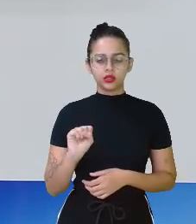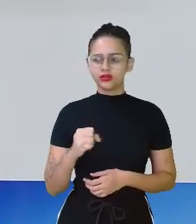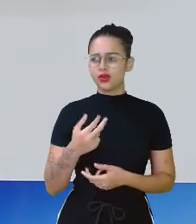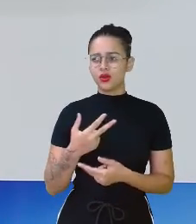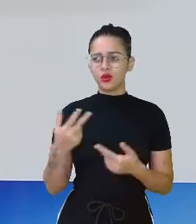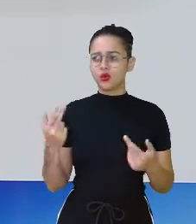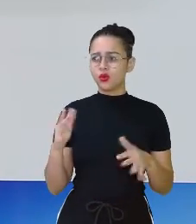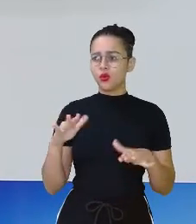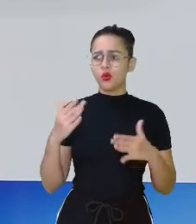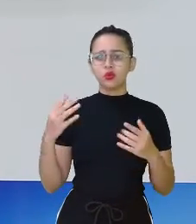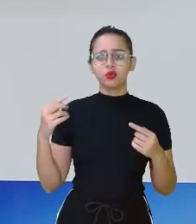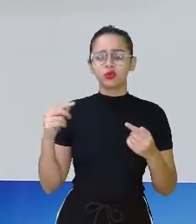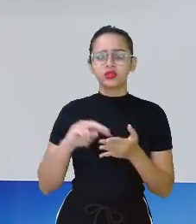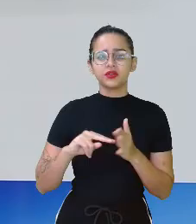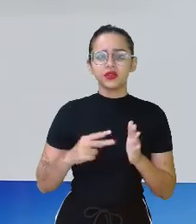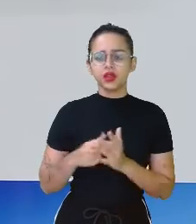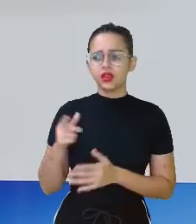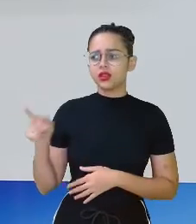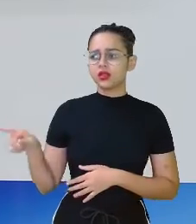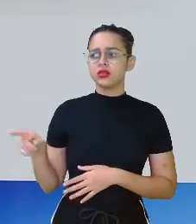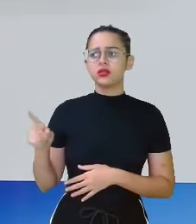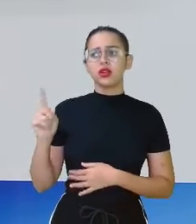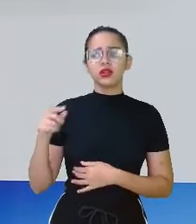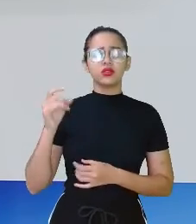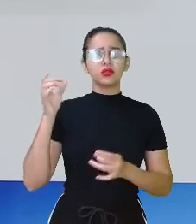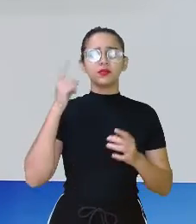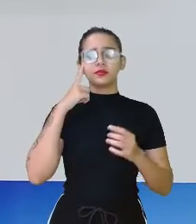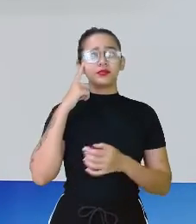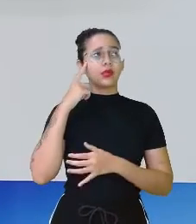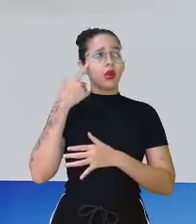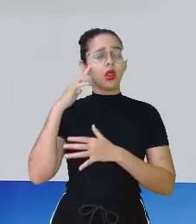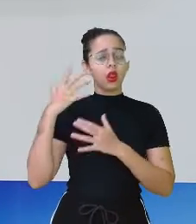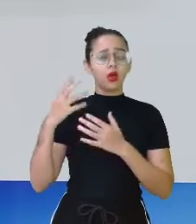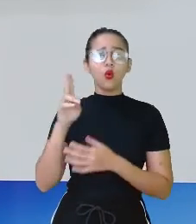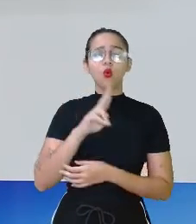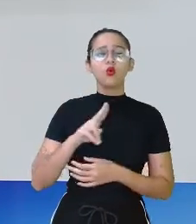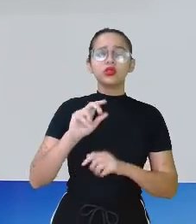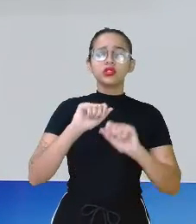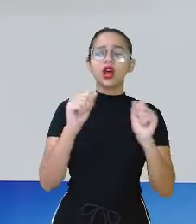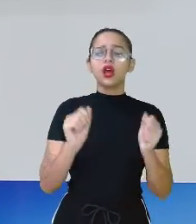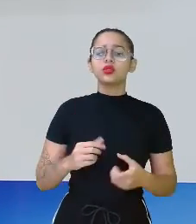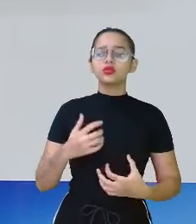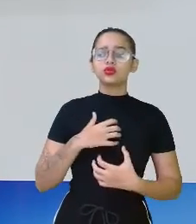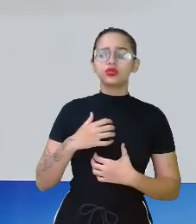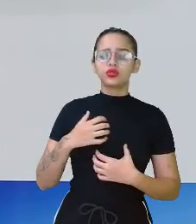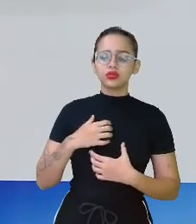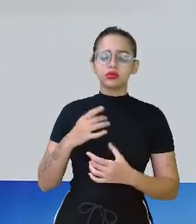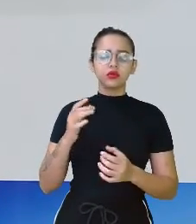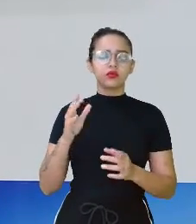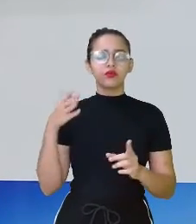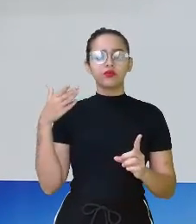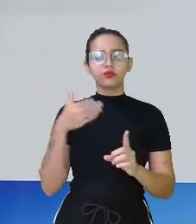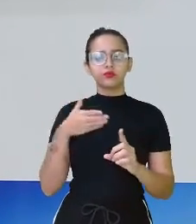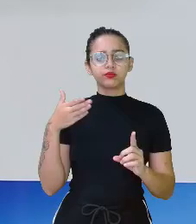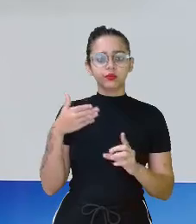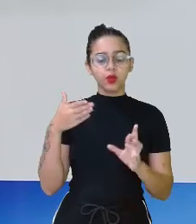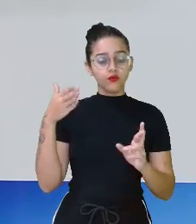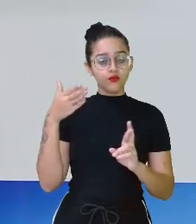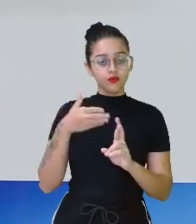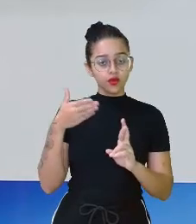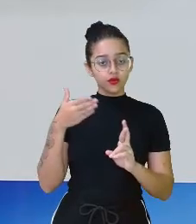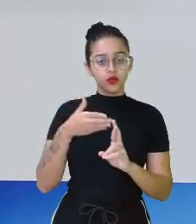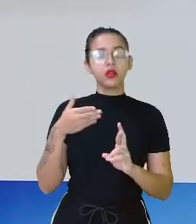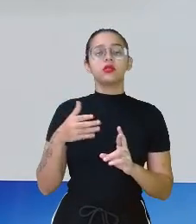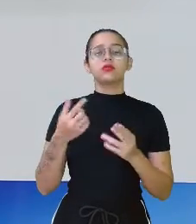assim, qual o sentido disso? Isso é pura especulação, é usar a arte como forma de especulação financeira. Verdade. Né? Então,